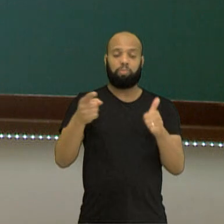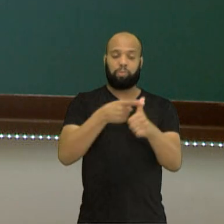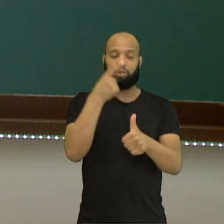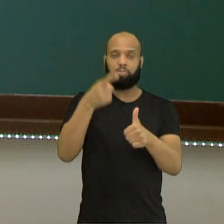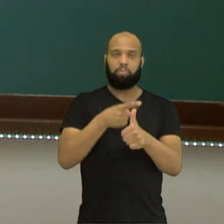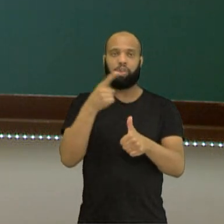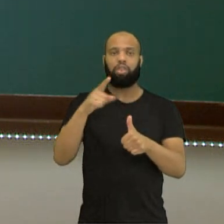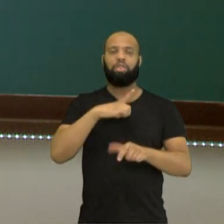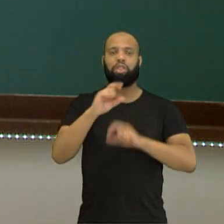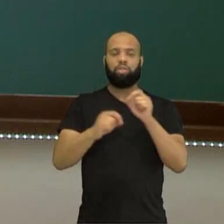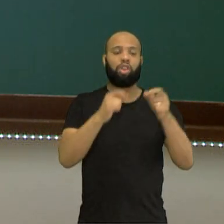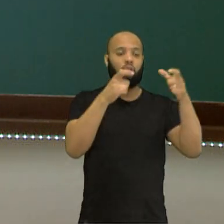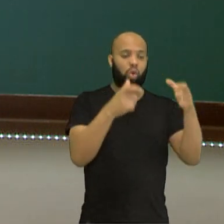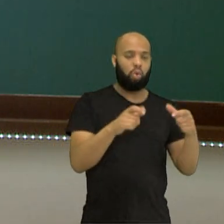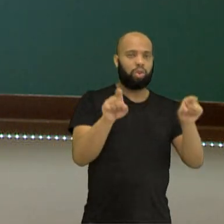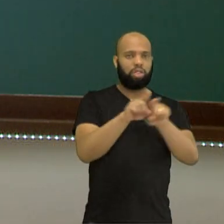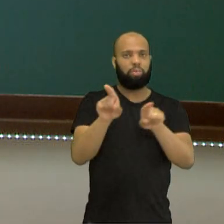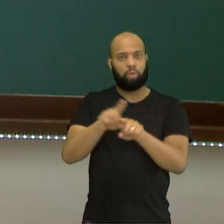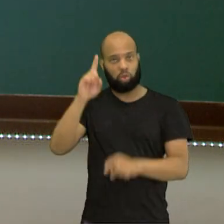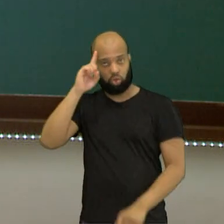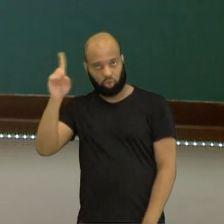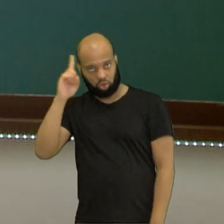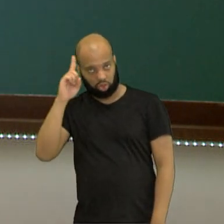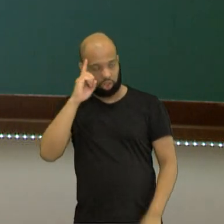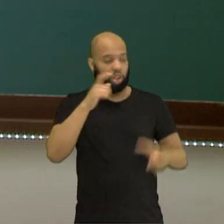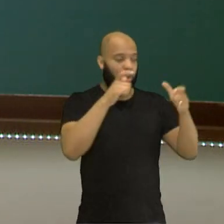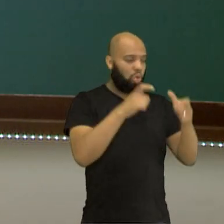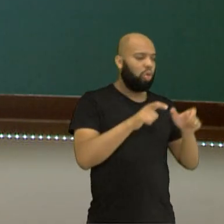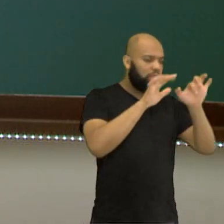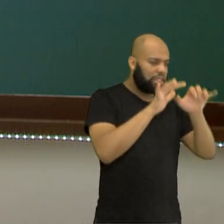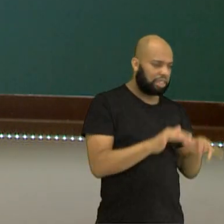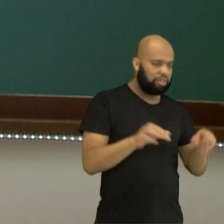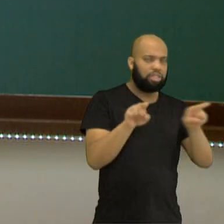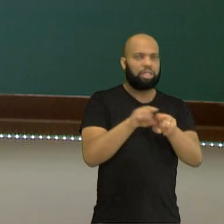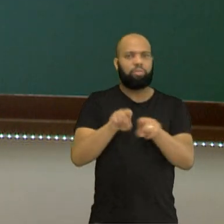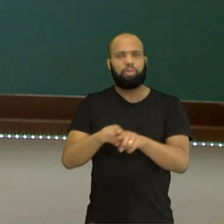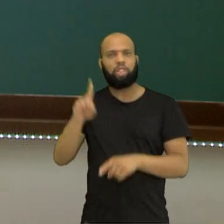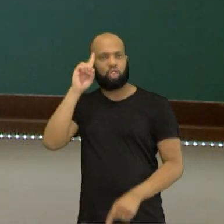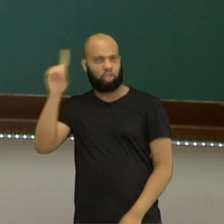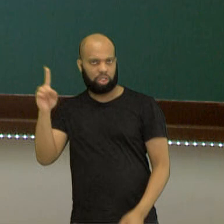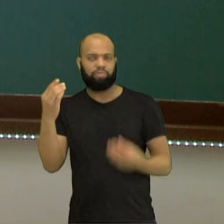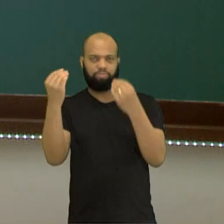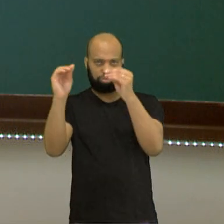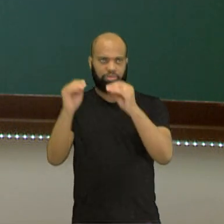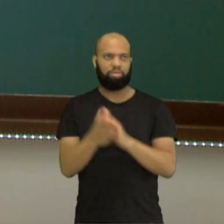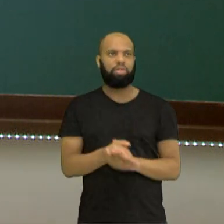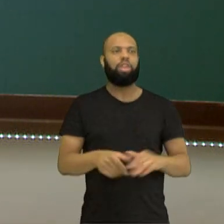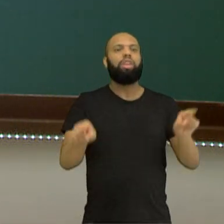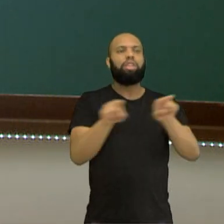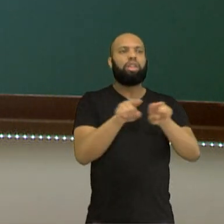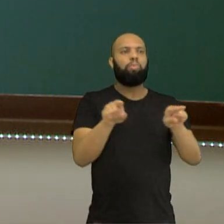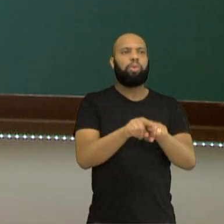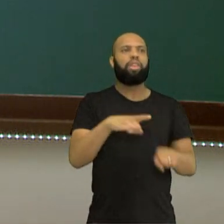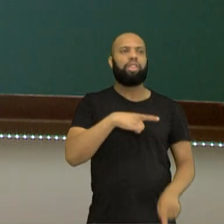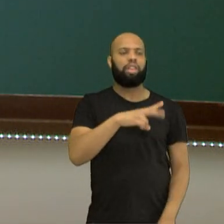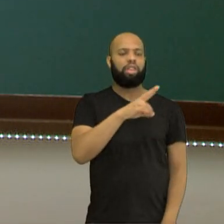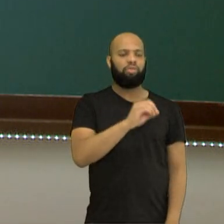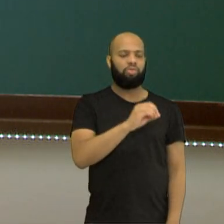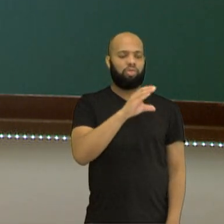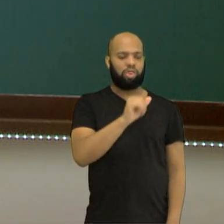então uma carta, local e data. Local onde se escreveu e a data. O vocativo poderão ser usados os pronomes de